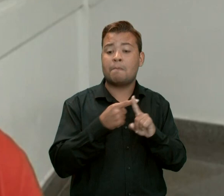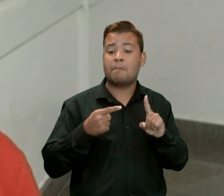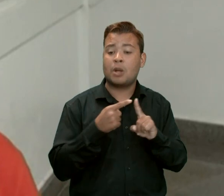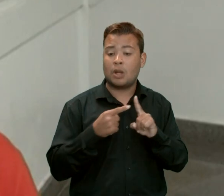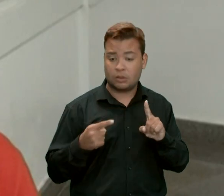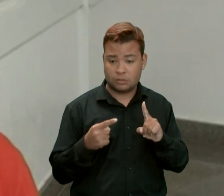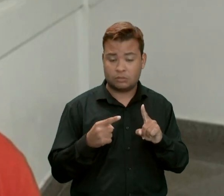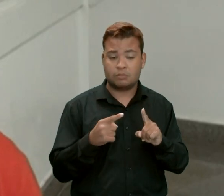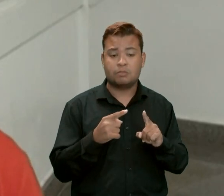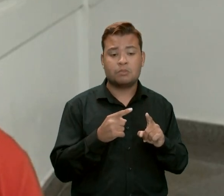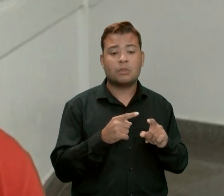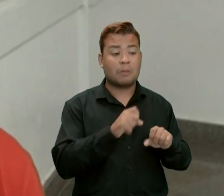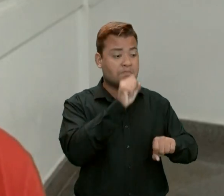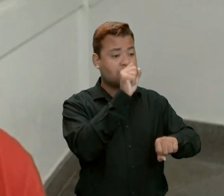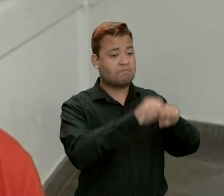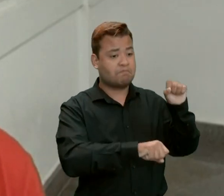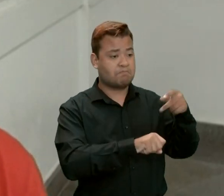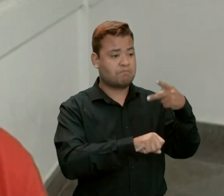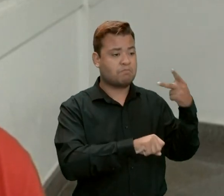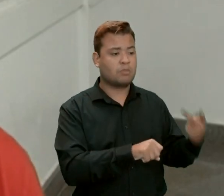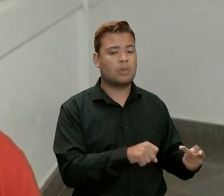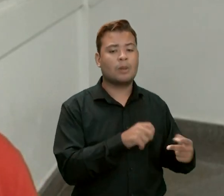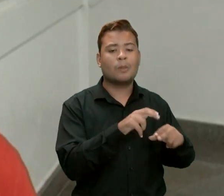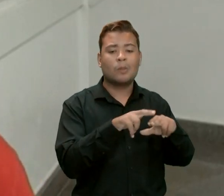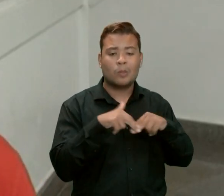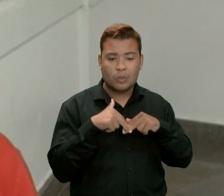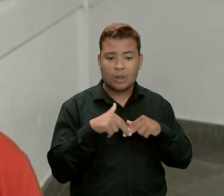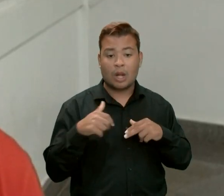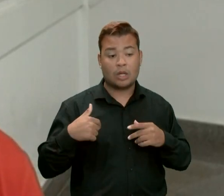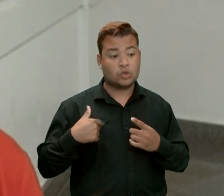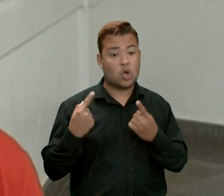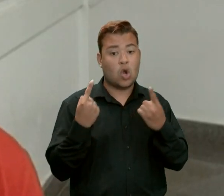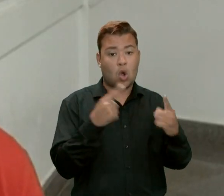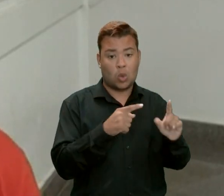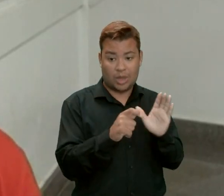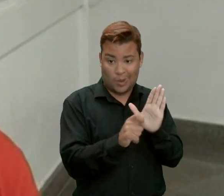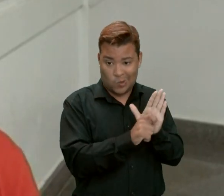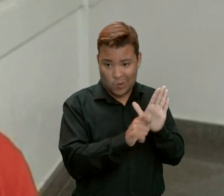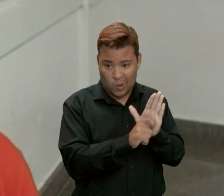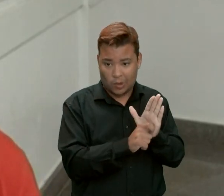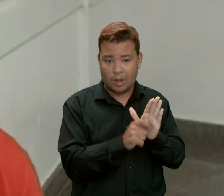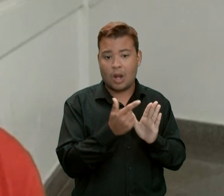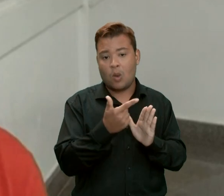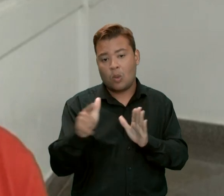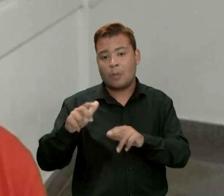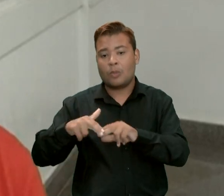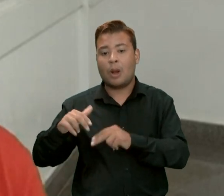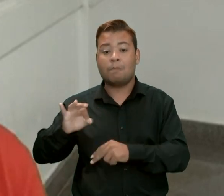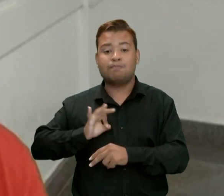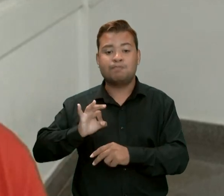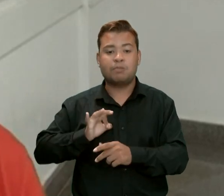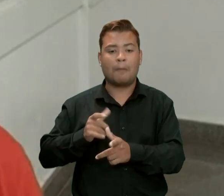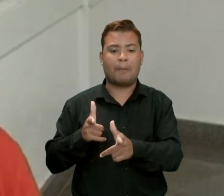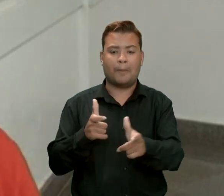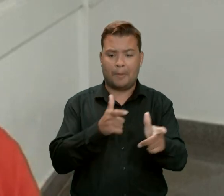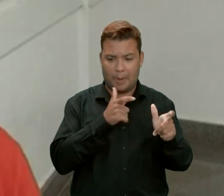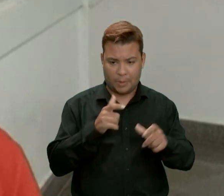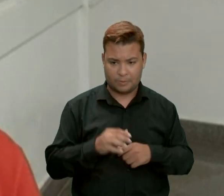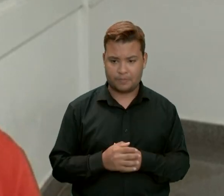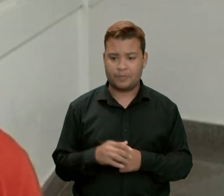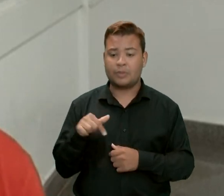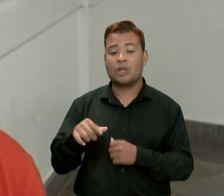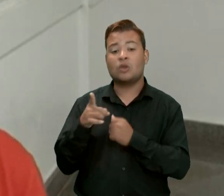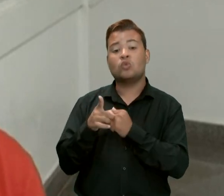falecido, tinham sido assassinados devido à política de guerra às drogas e a outra metade devido à letalidade policial. Agora, no doutorado, eu estou em